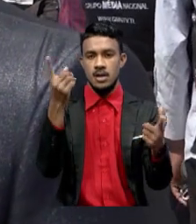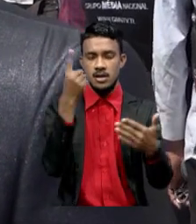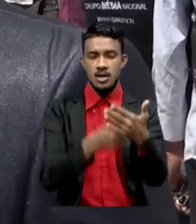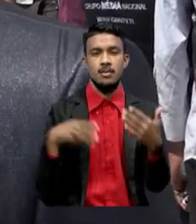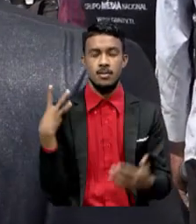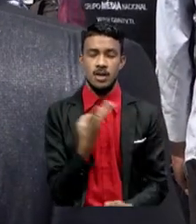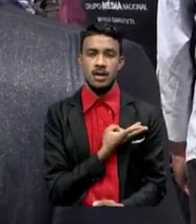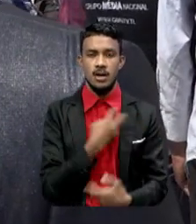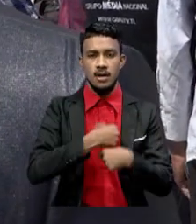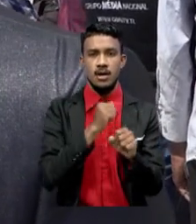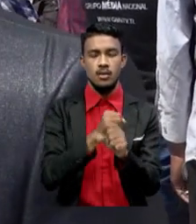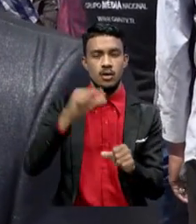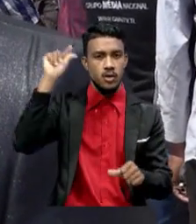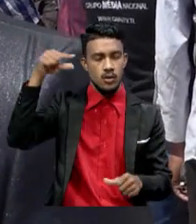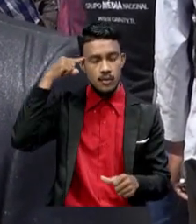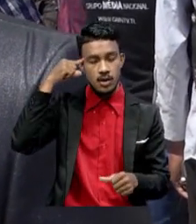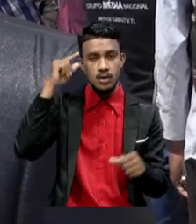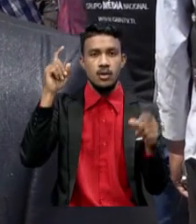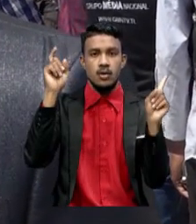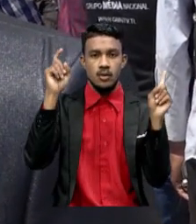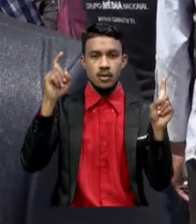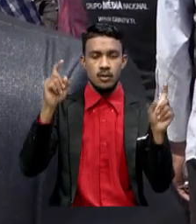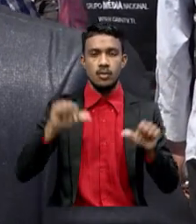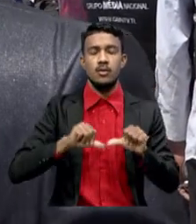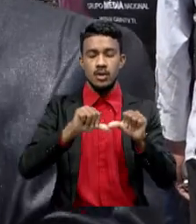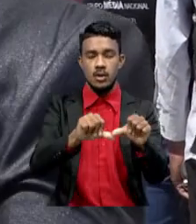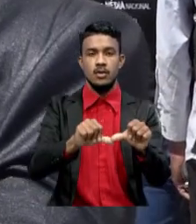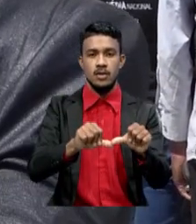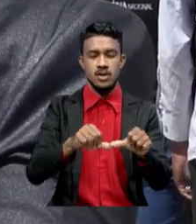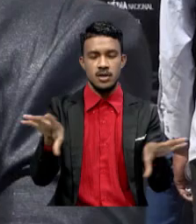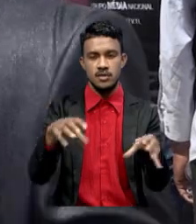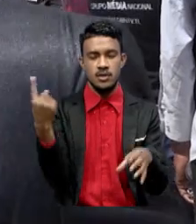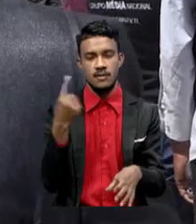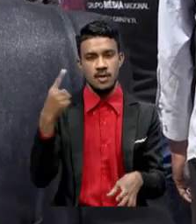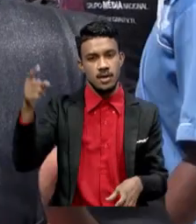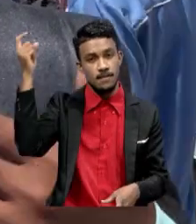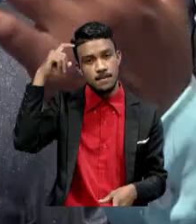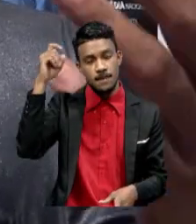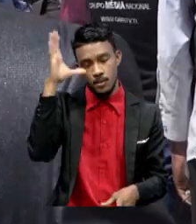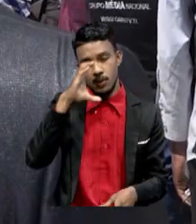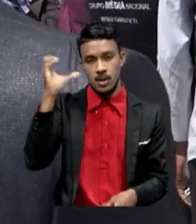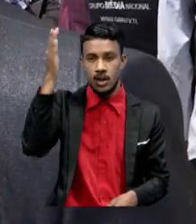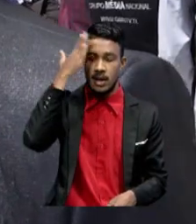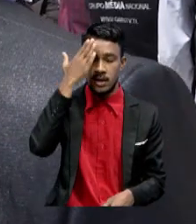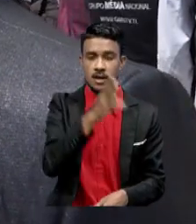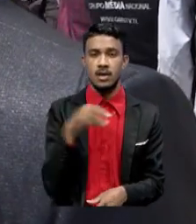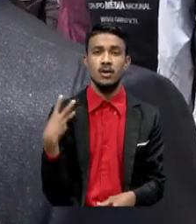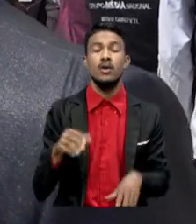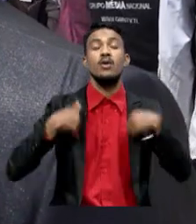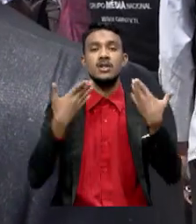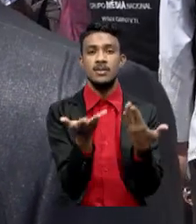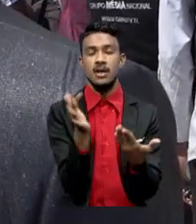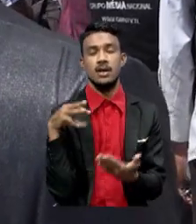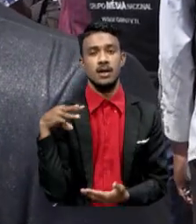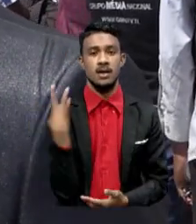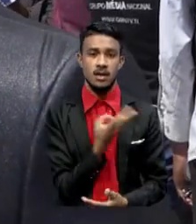governo continua serviço na fatin, on ini intelligence nebe ke ya, par buka aten ne. Sai o insa maka itene sira dan sira sema kalau buat sene